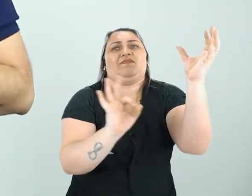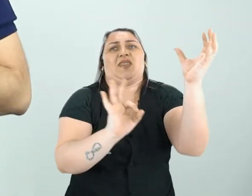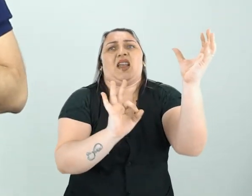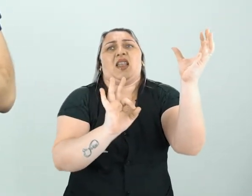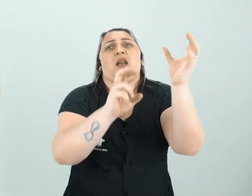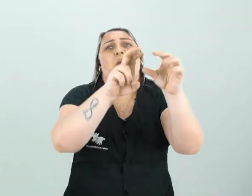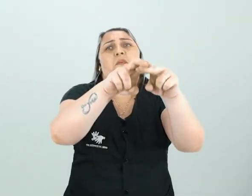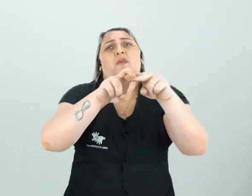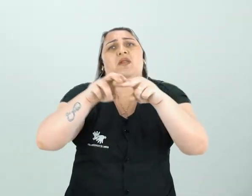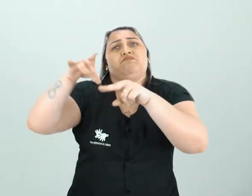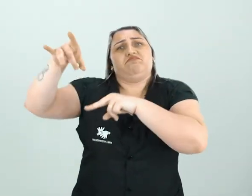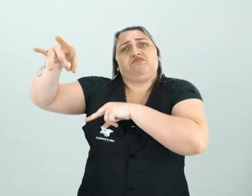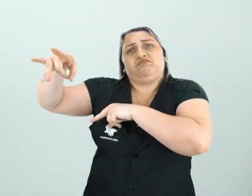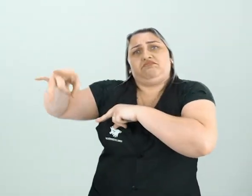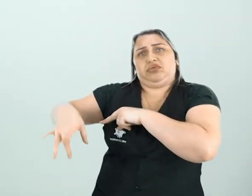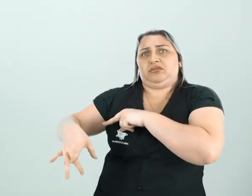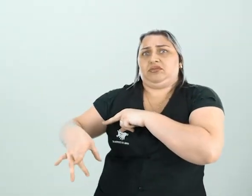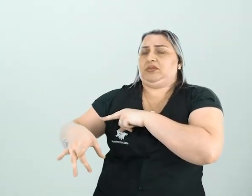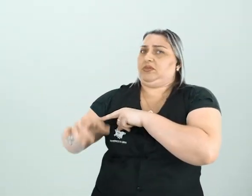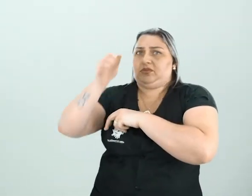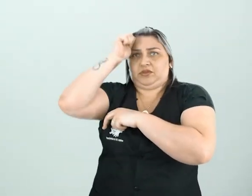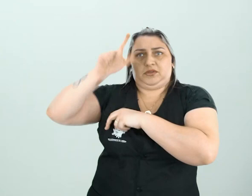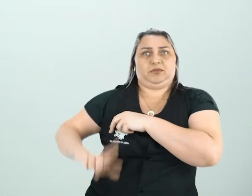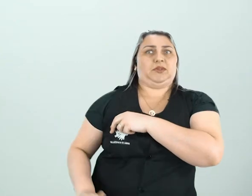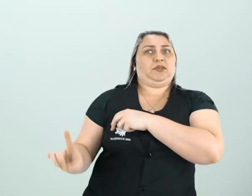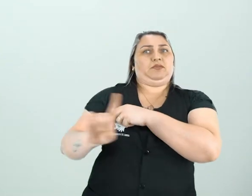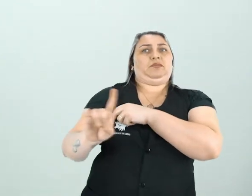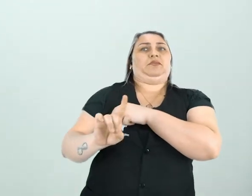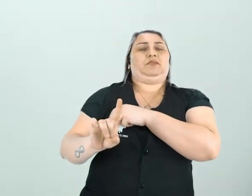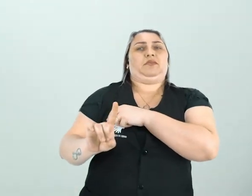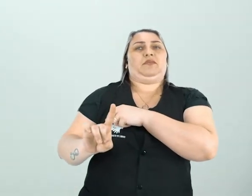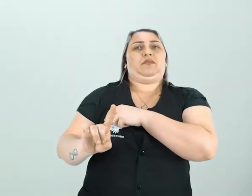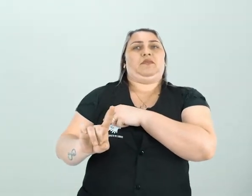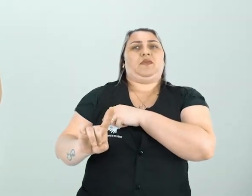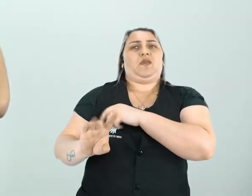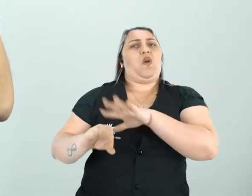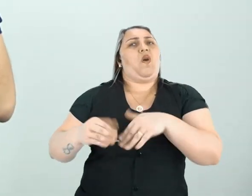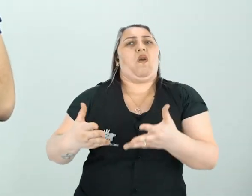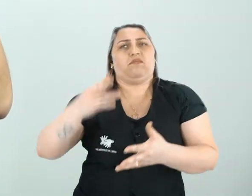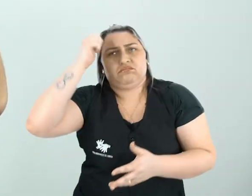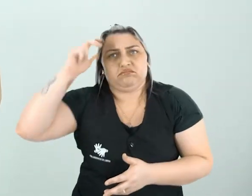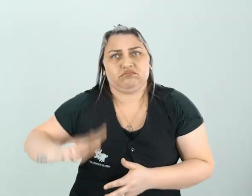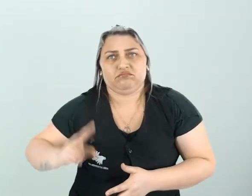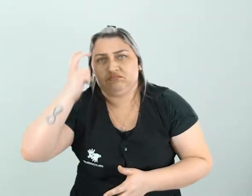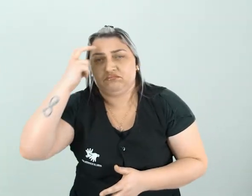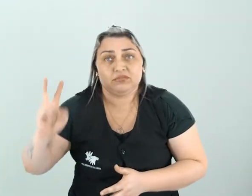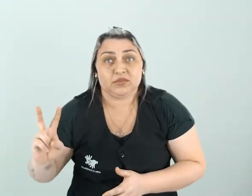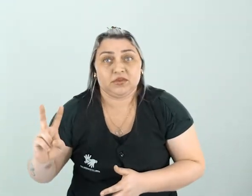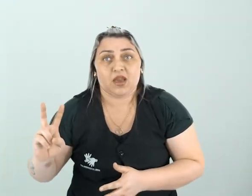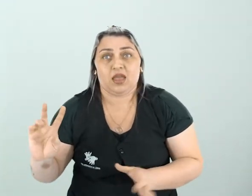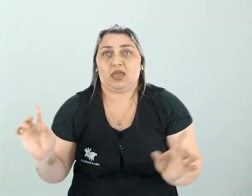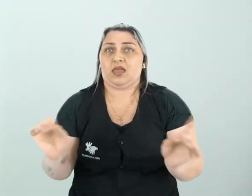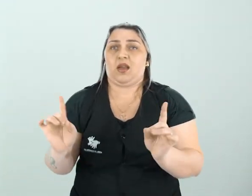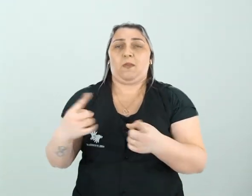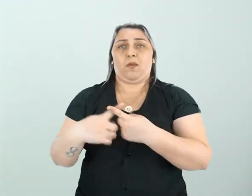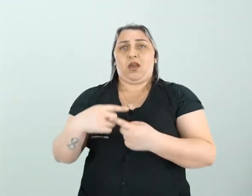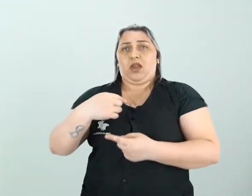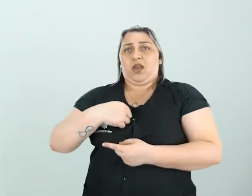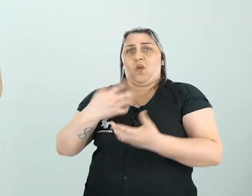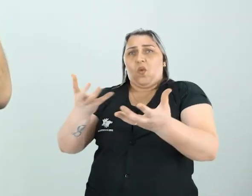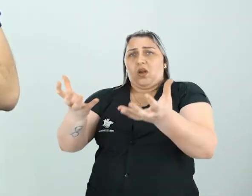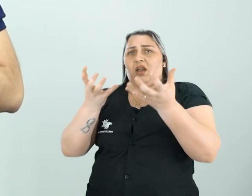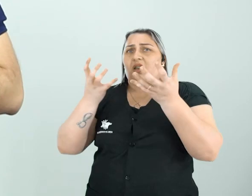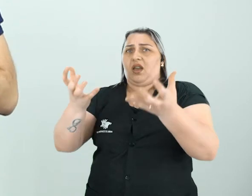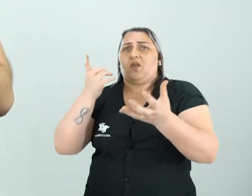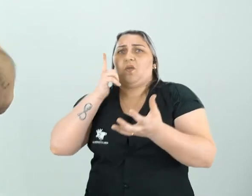alcançou, né? Então ela não é tão esperta. Ou ela é esperta? Porque eu, quando eu quero